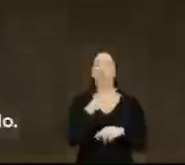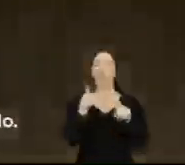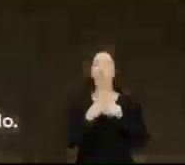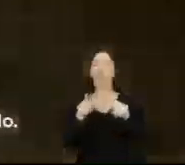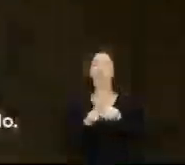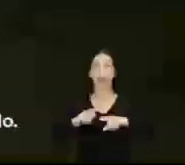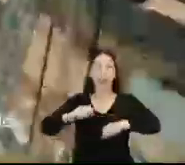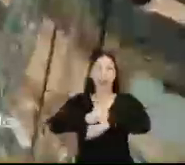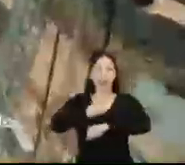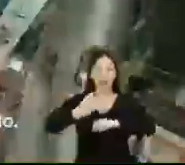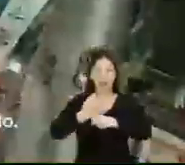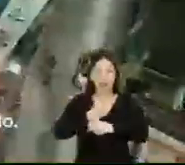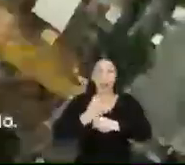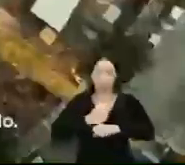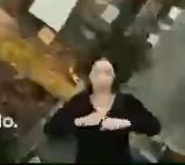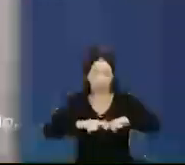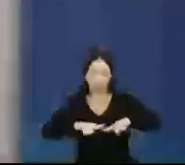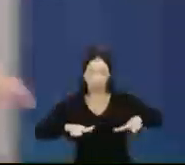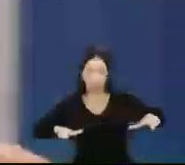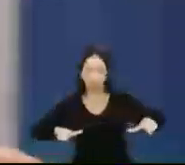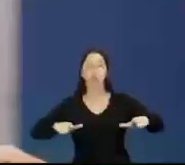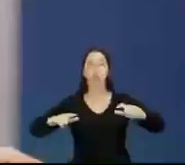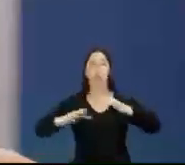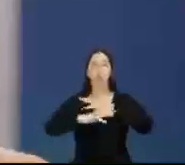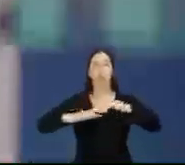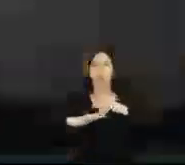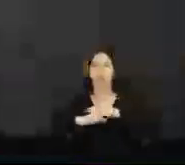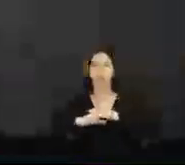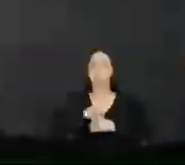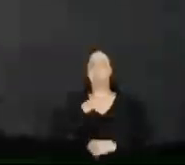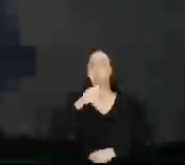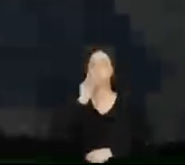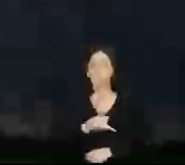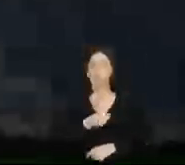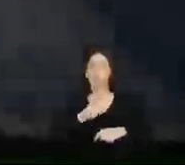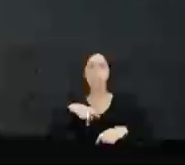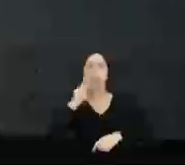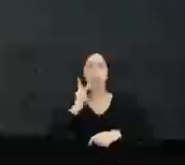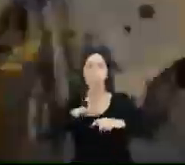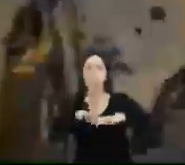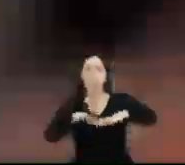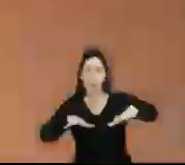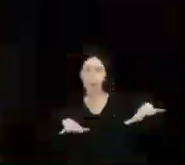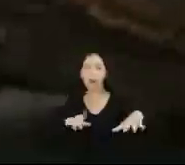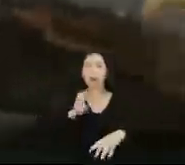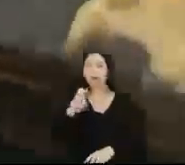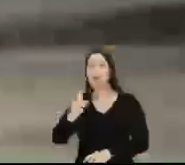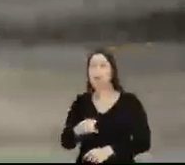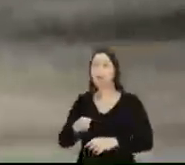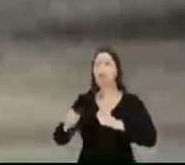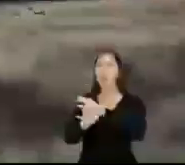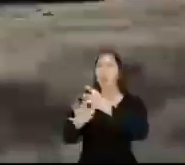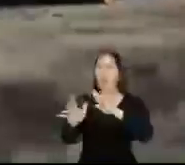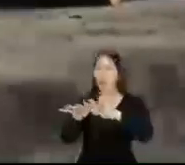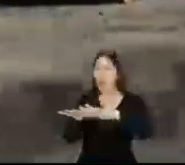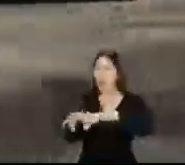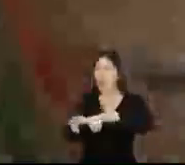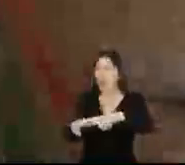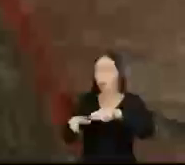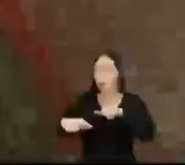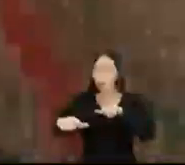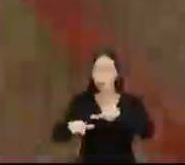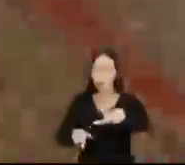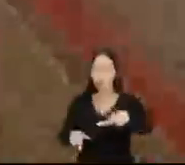5 novas linhas sendo construídas agora em São Paulo. As obras de asfalto, 11.500 quilômetros de estradas sendo feitas em São